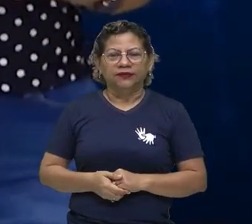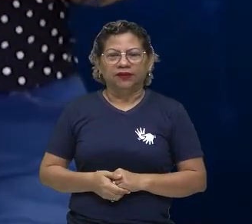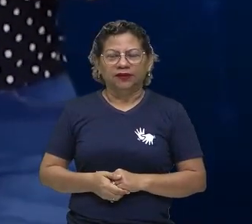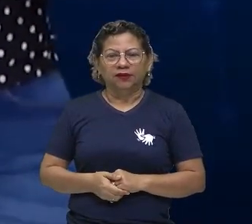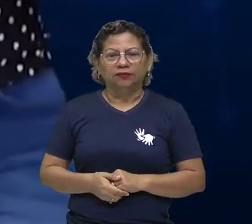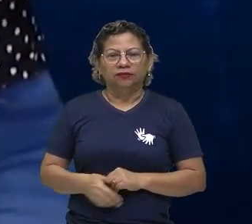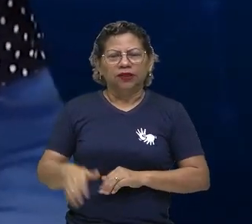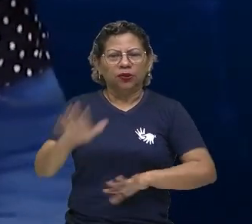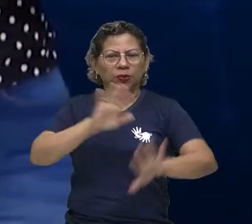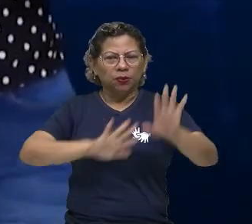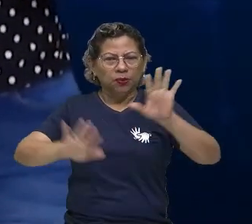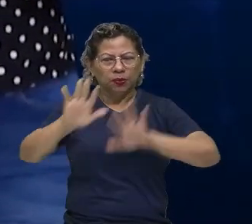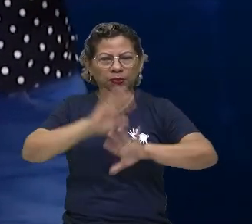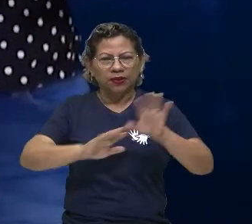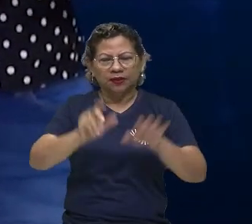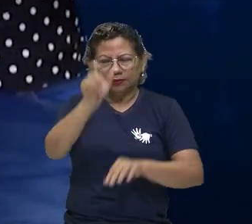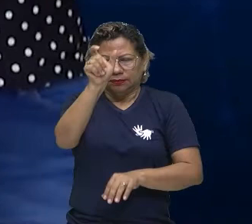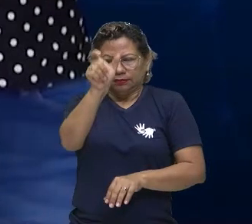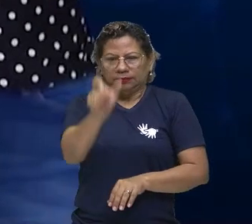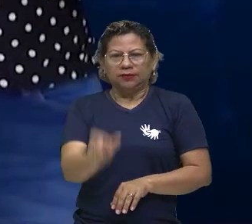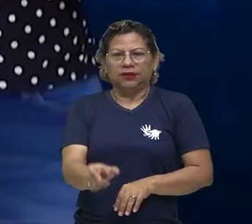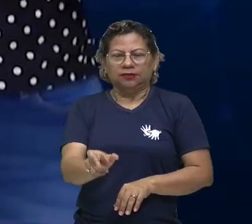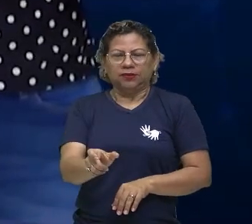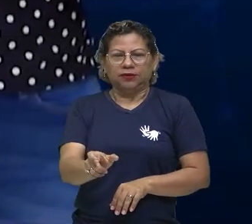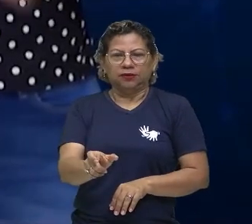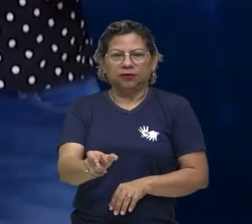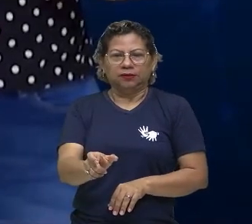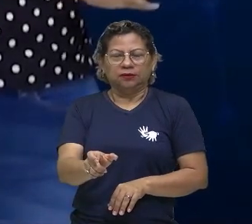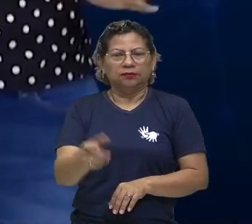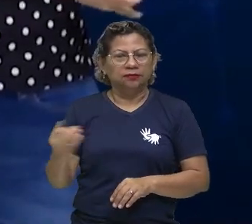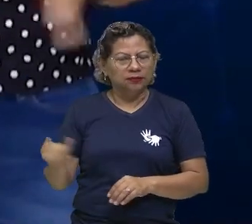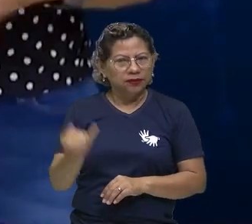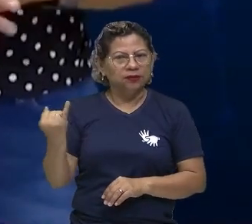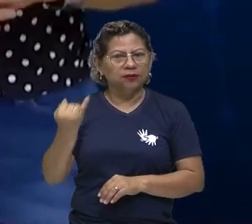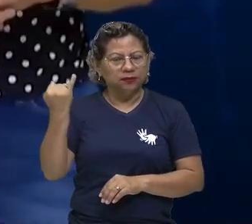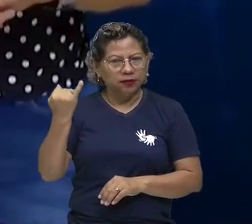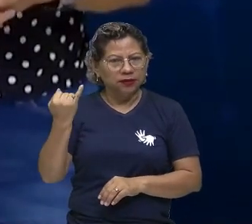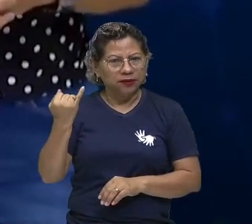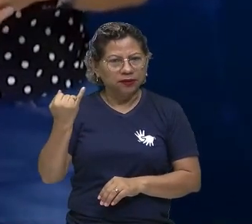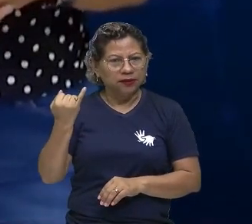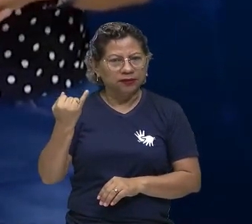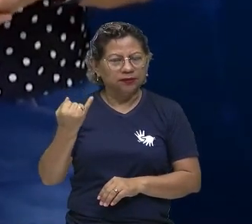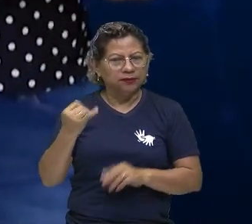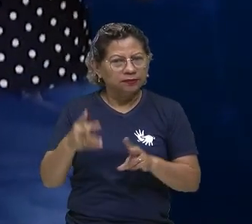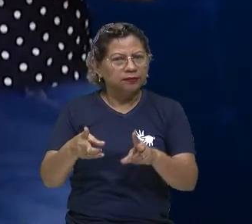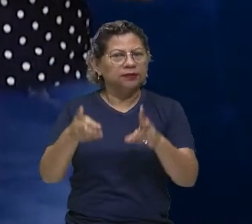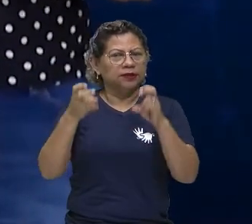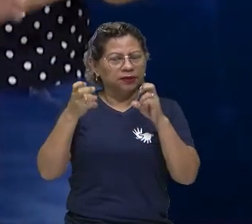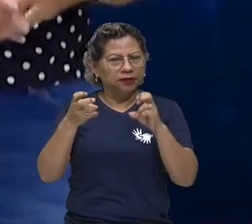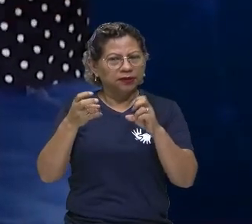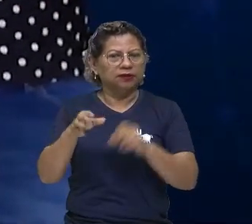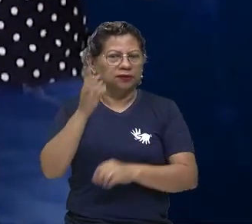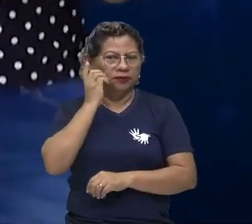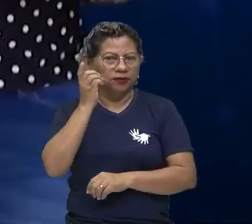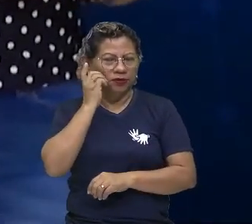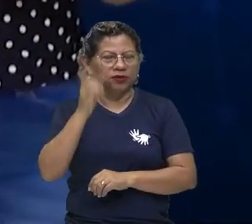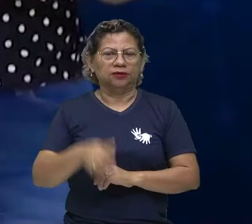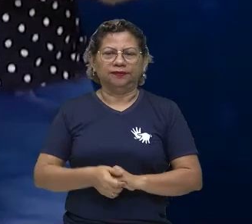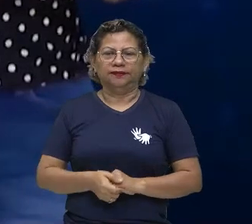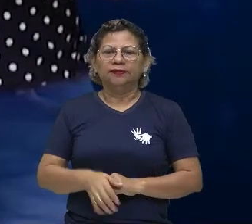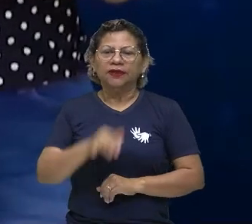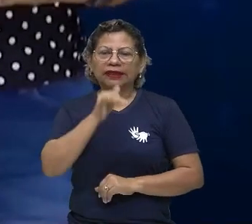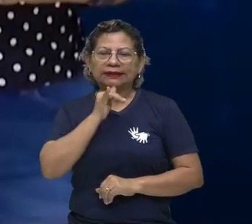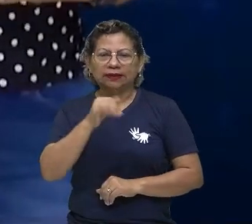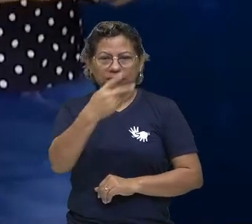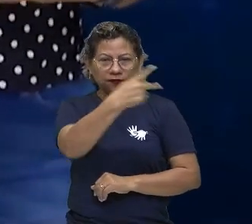postura traz inúmeros benefícios a acontecer por hábitos e atitudes bem simples do dia a dia de vocês por exemplo